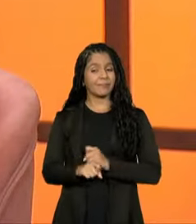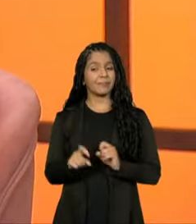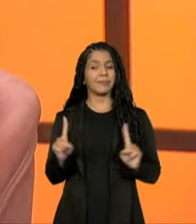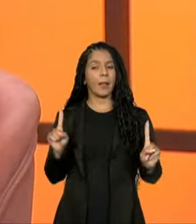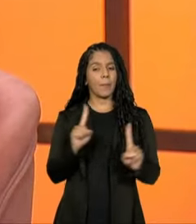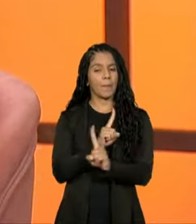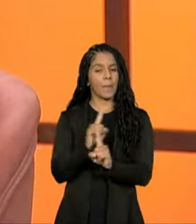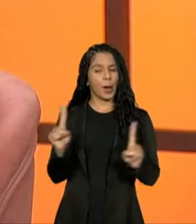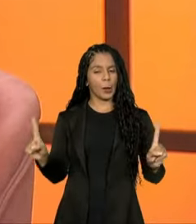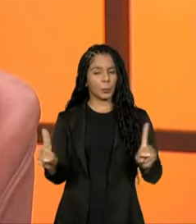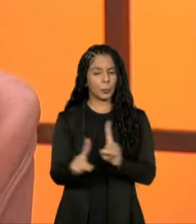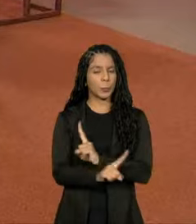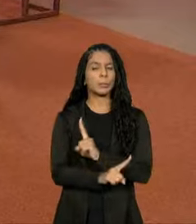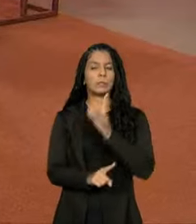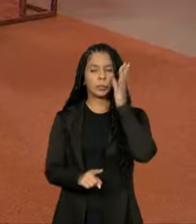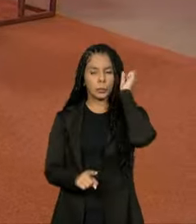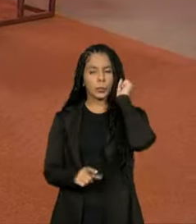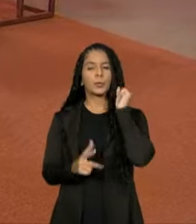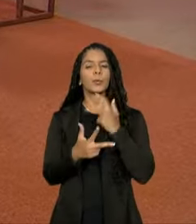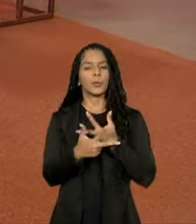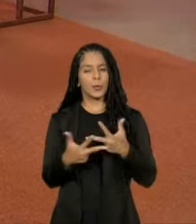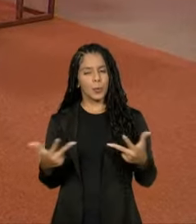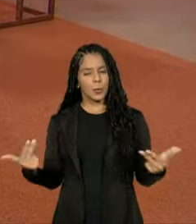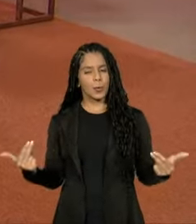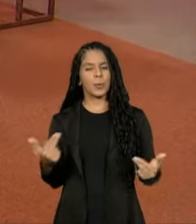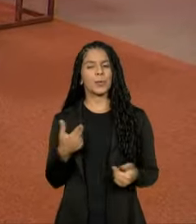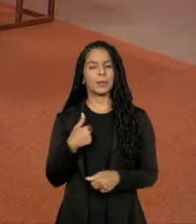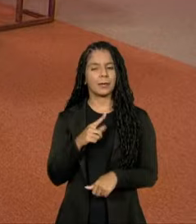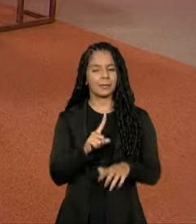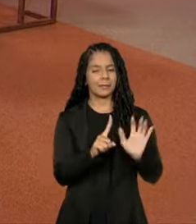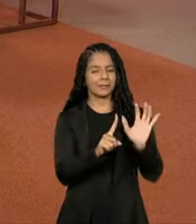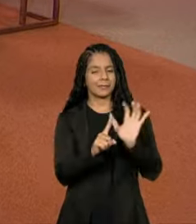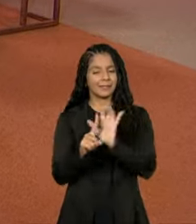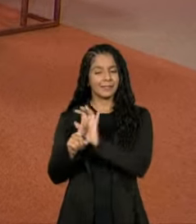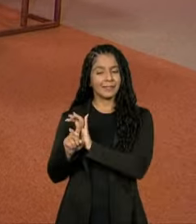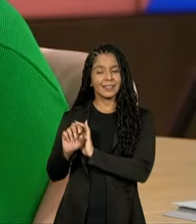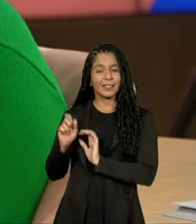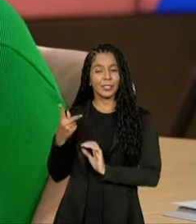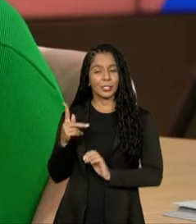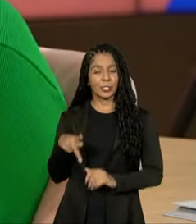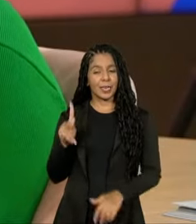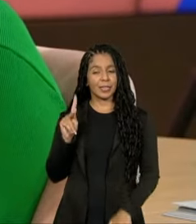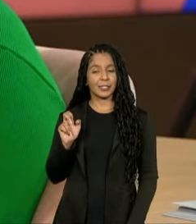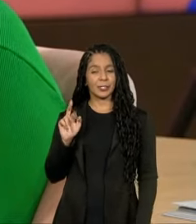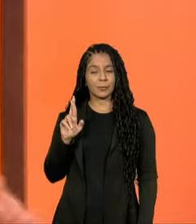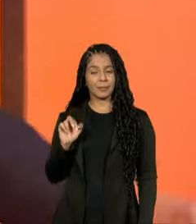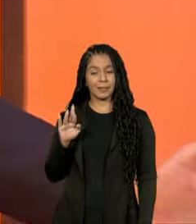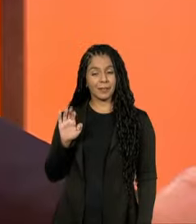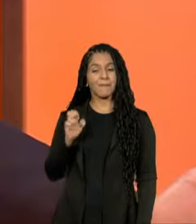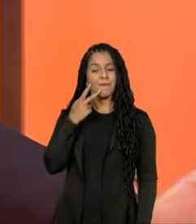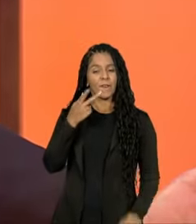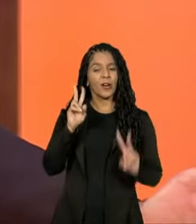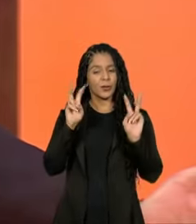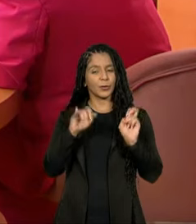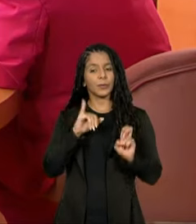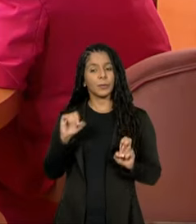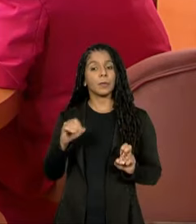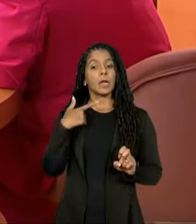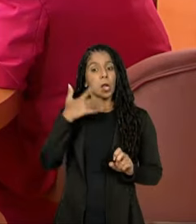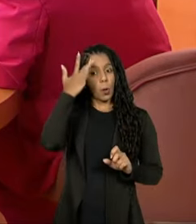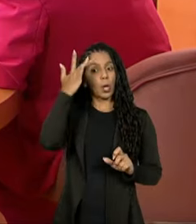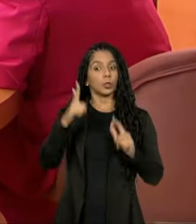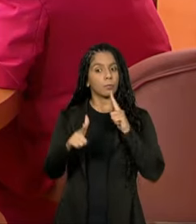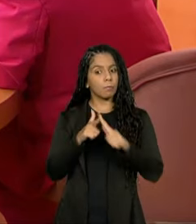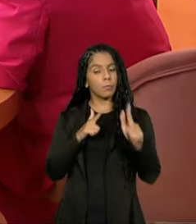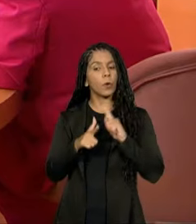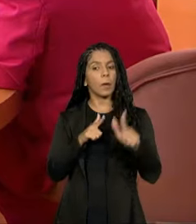escuta coisa, mano. Mas eu acho que... São as conspirações shakespearianas. Eu acho que o importante aí é que chegou ao ponto de infiltrar alguém.